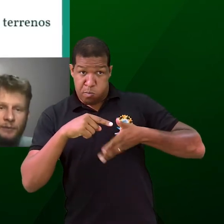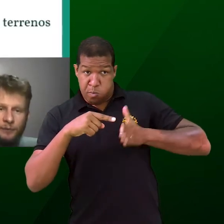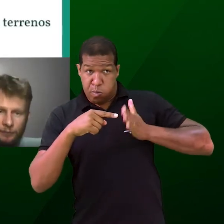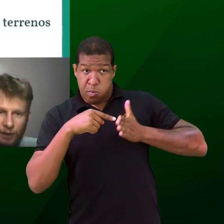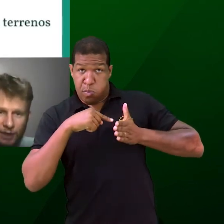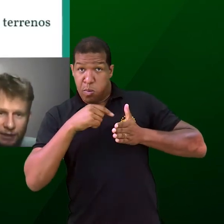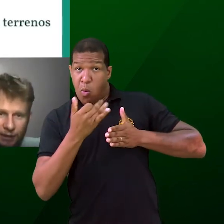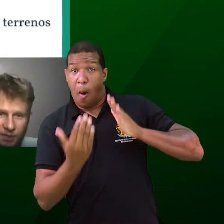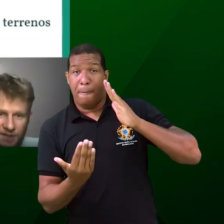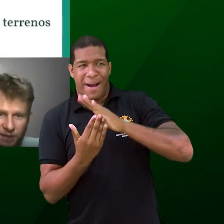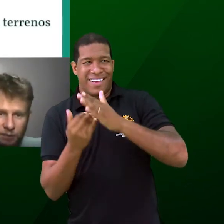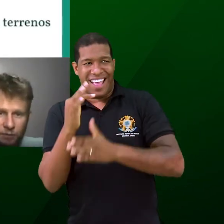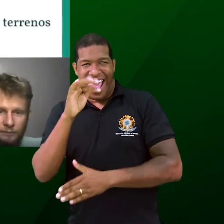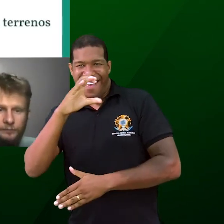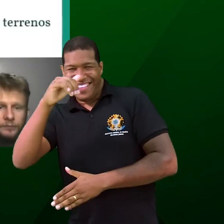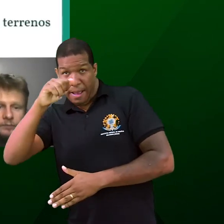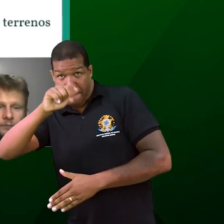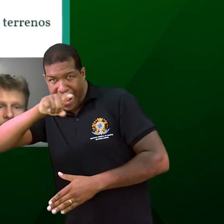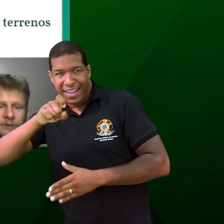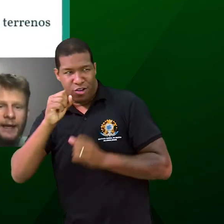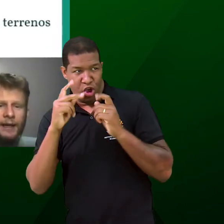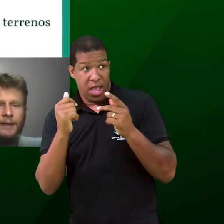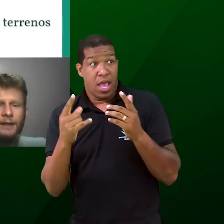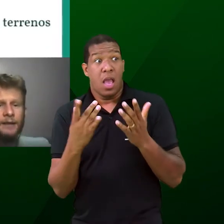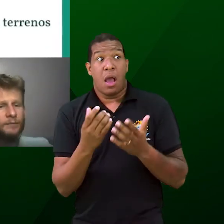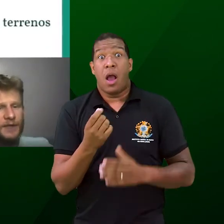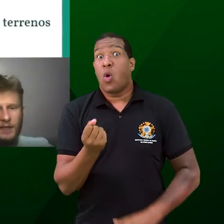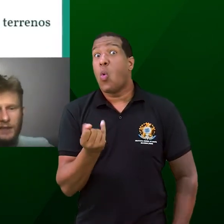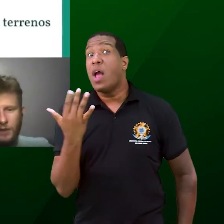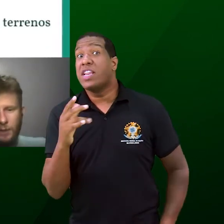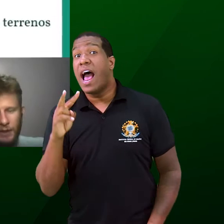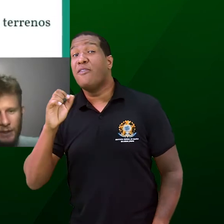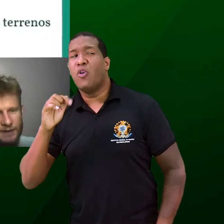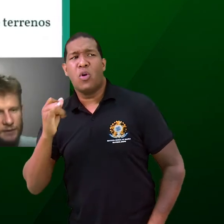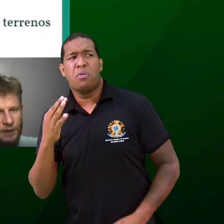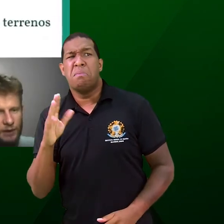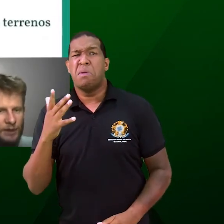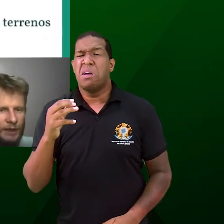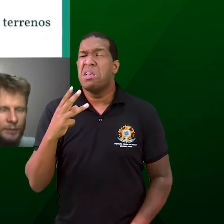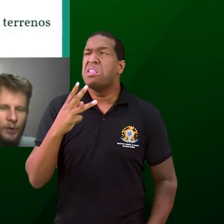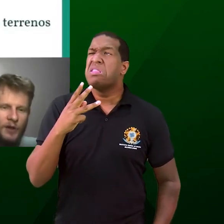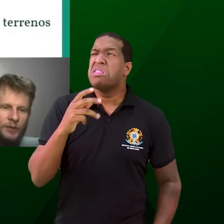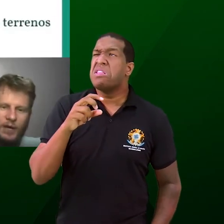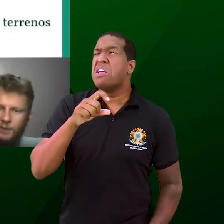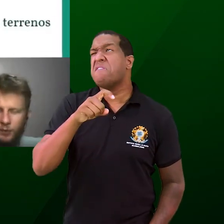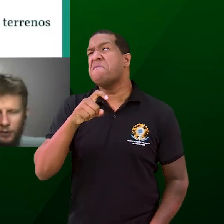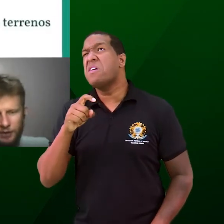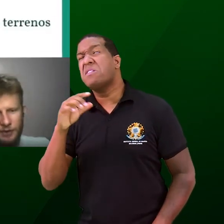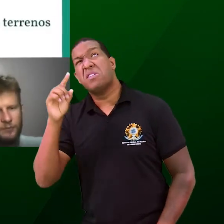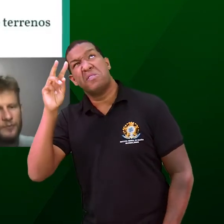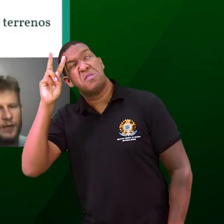Esse 200 que eu falei para vocês, ele pode variar. Pode ser que não seja 200, pode ser que seja 200, até 211 que os estudos colocam, né? O Carbone